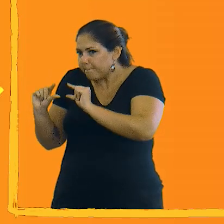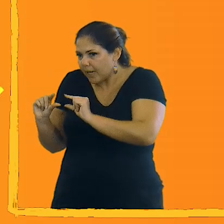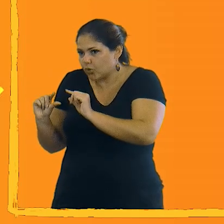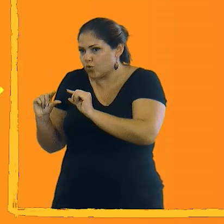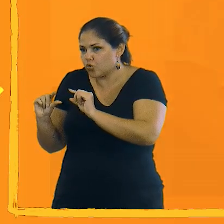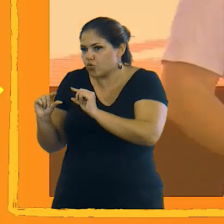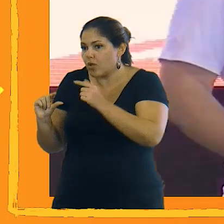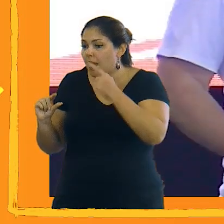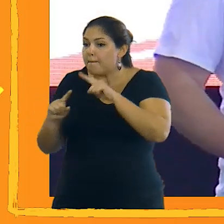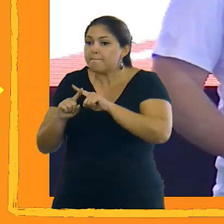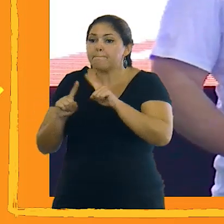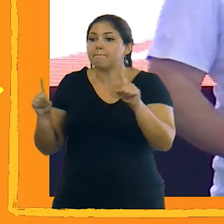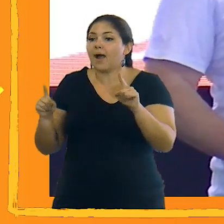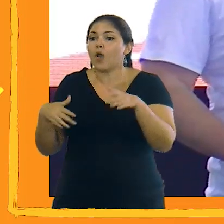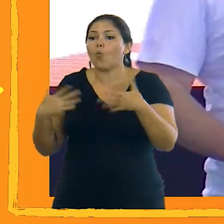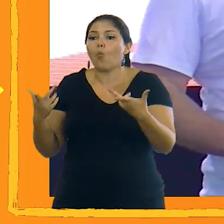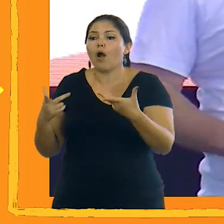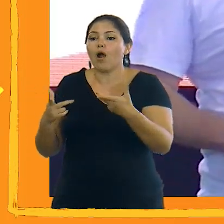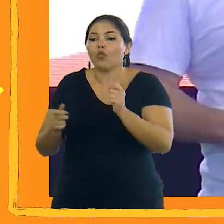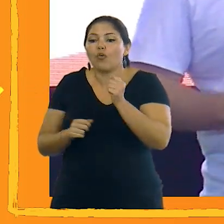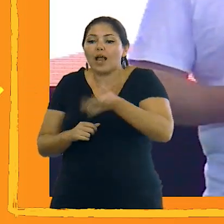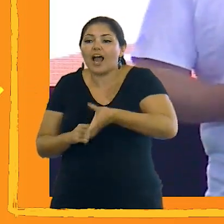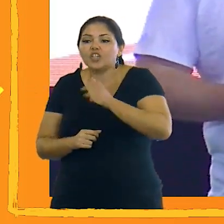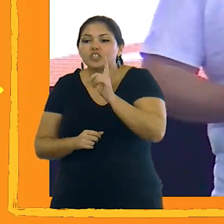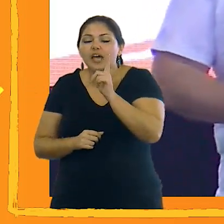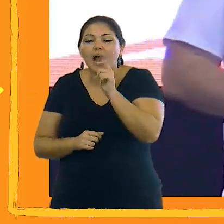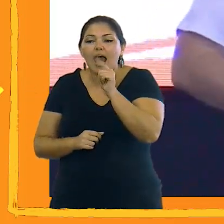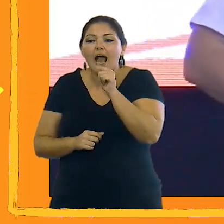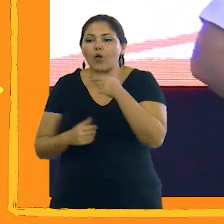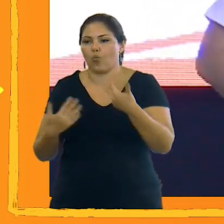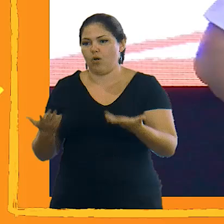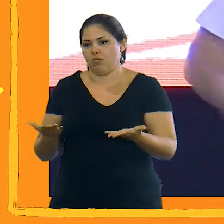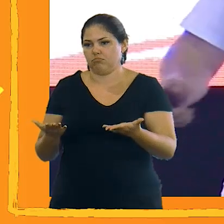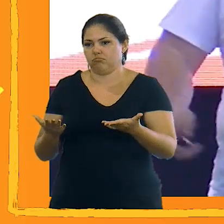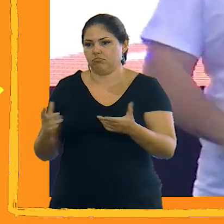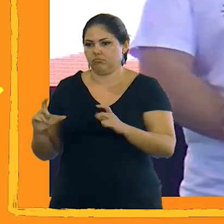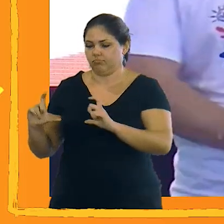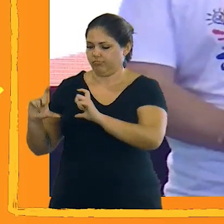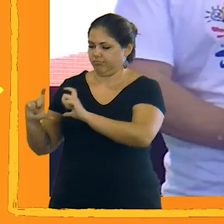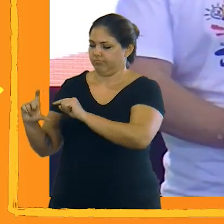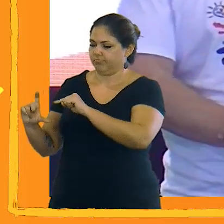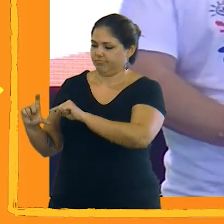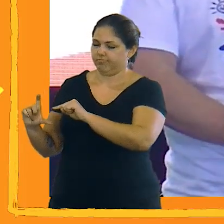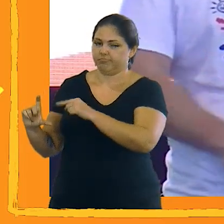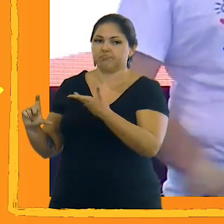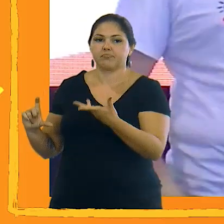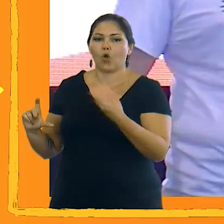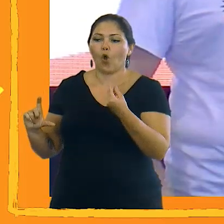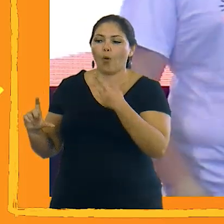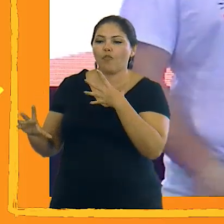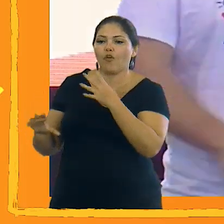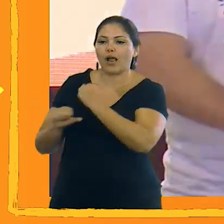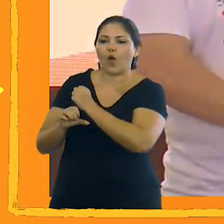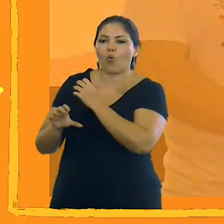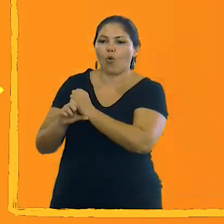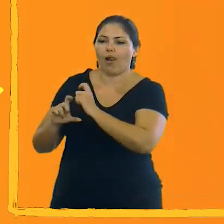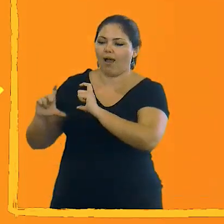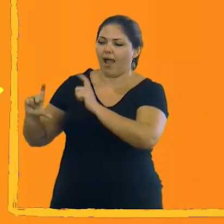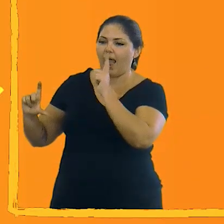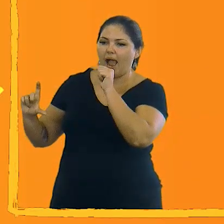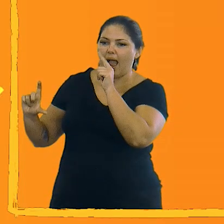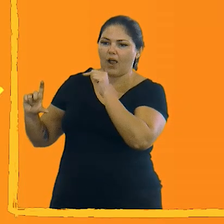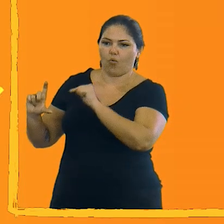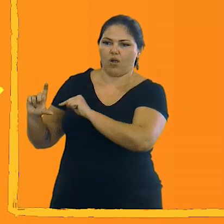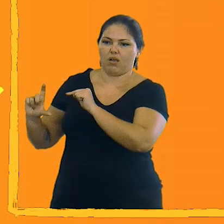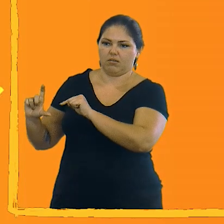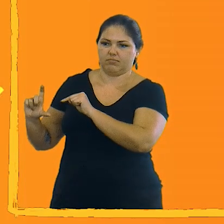amigo Dion calcular o volume de água restante após os 20 dias o volume de água restante